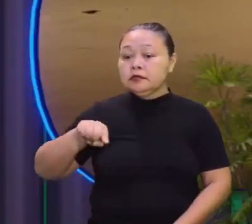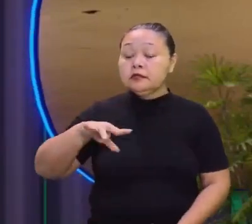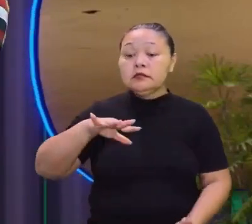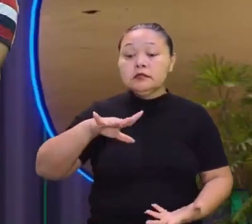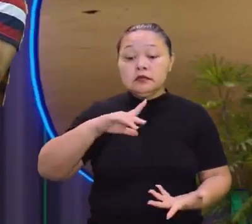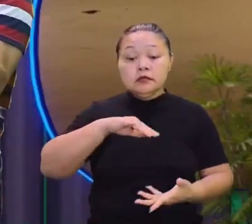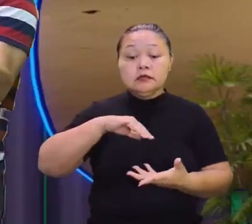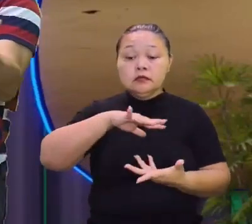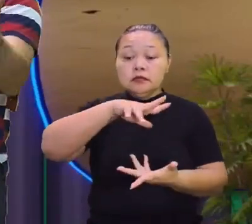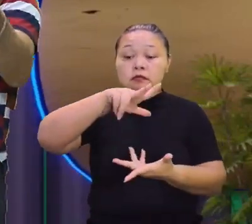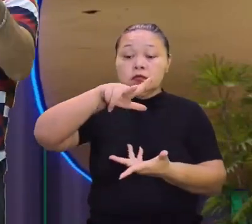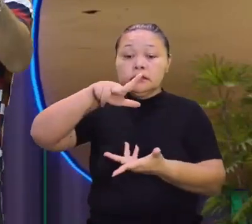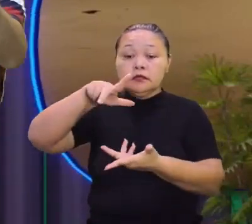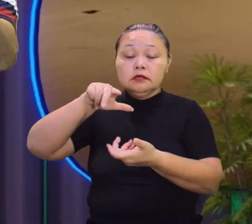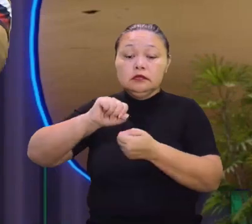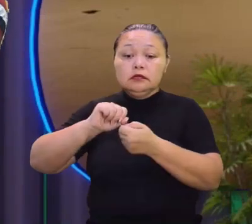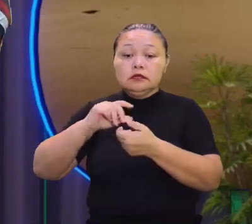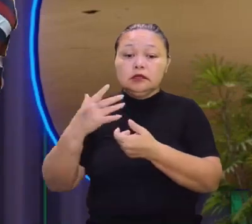num planeta só,